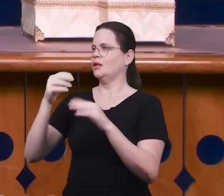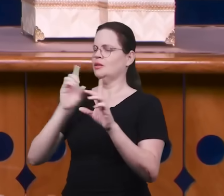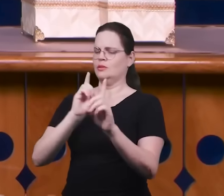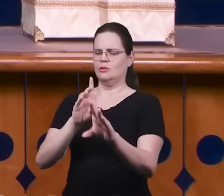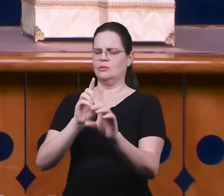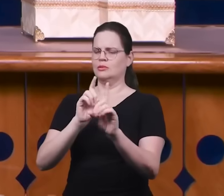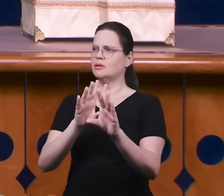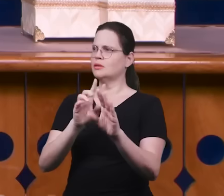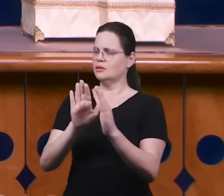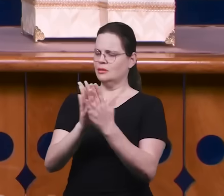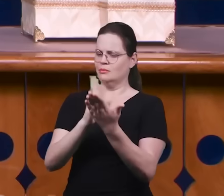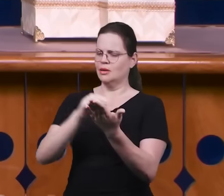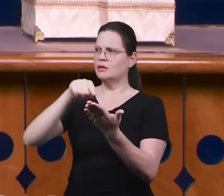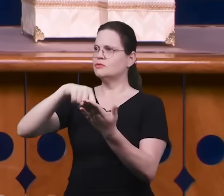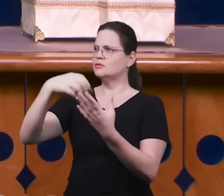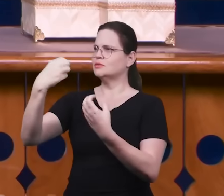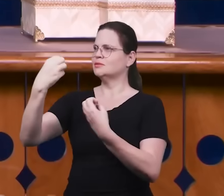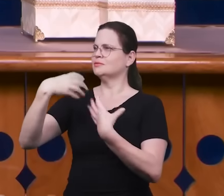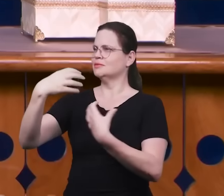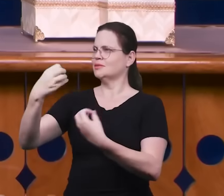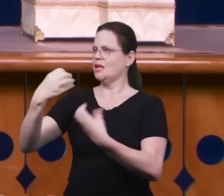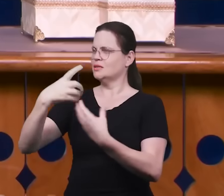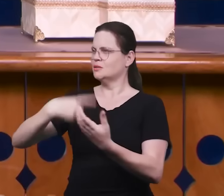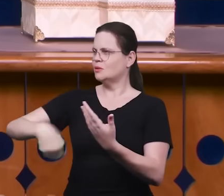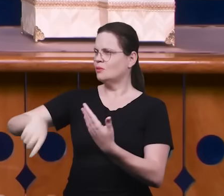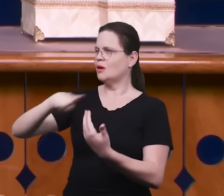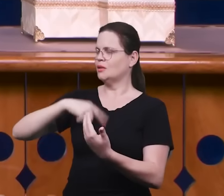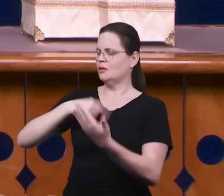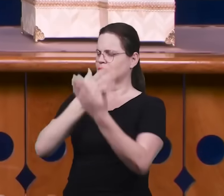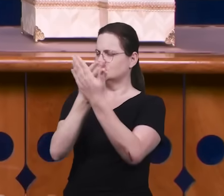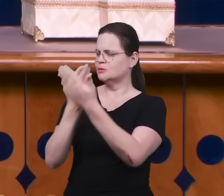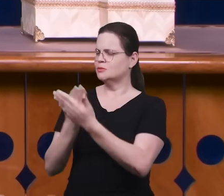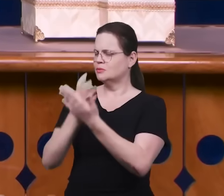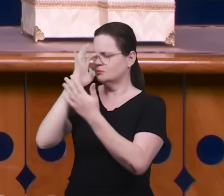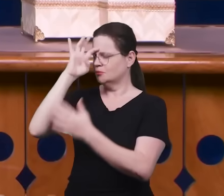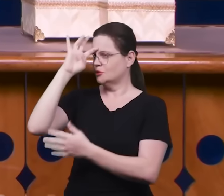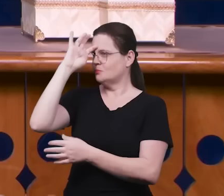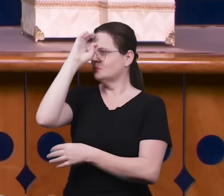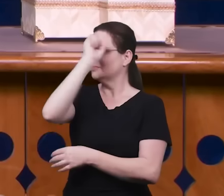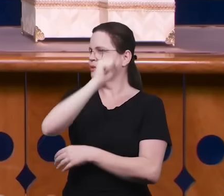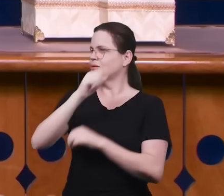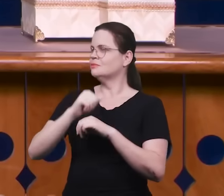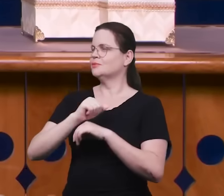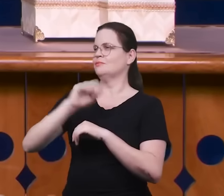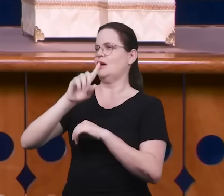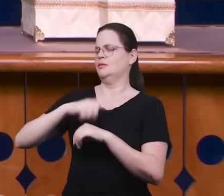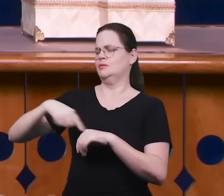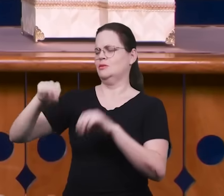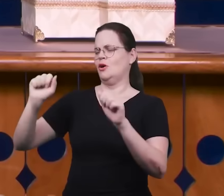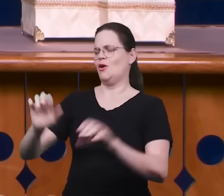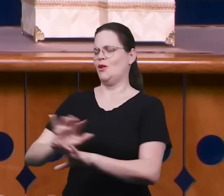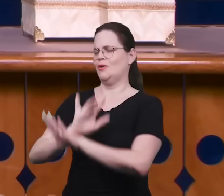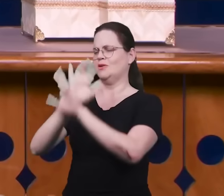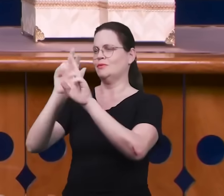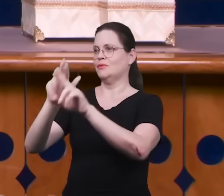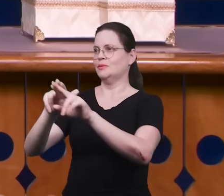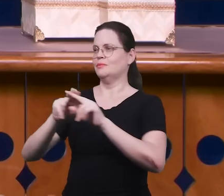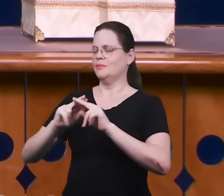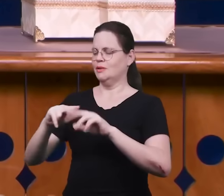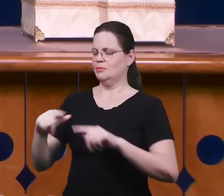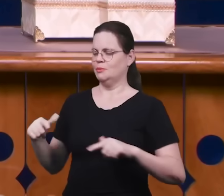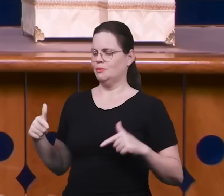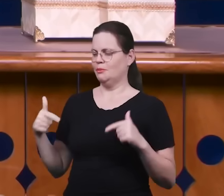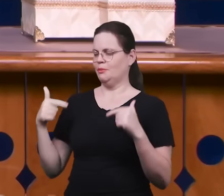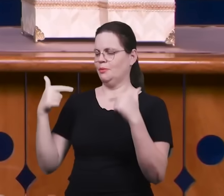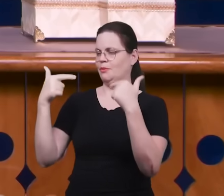Senhor, mais uma vez exposta e estudada. Te glorificamos por toda a